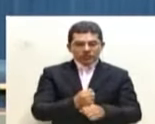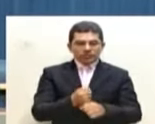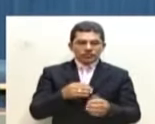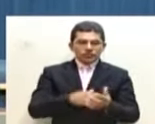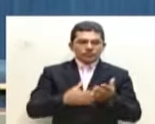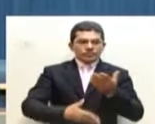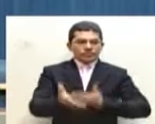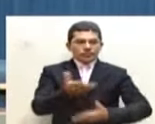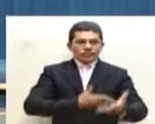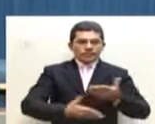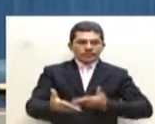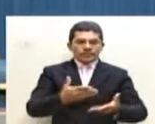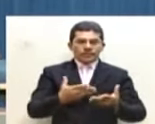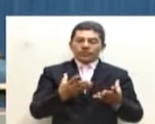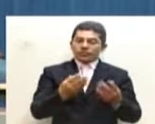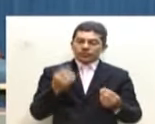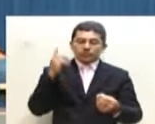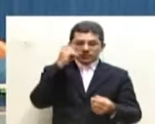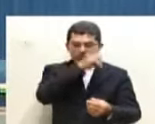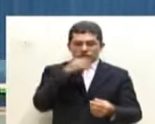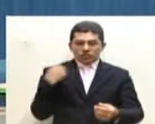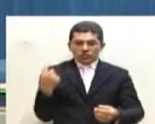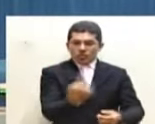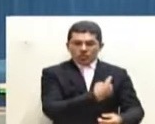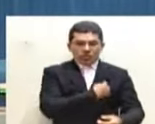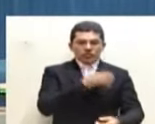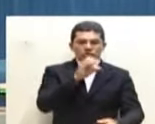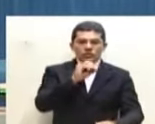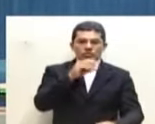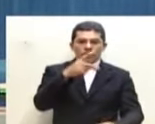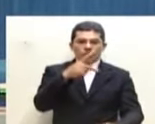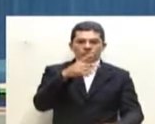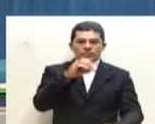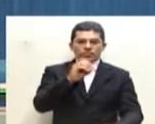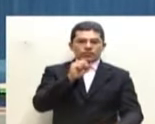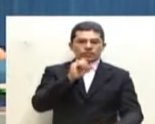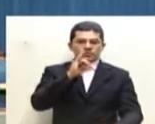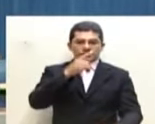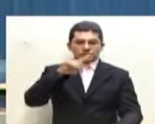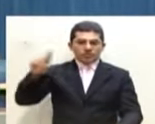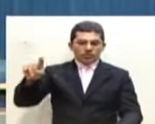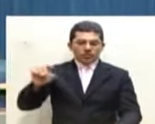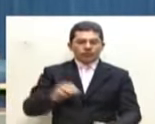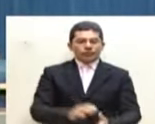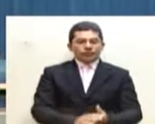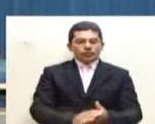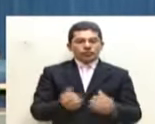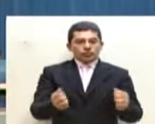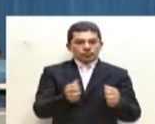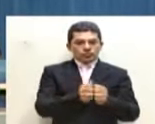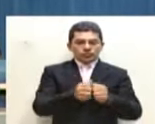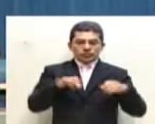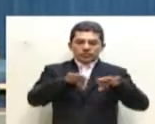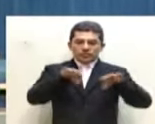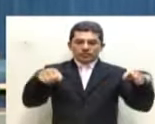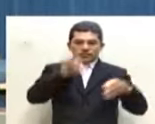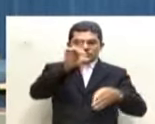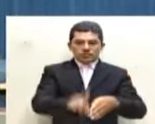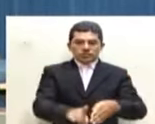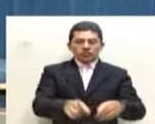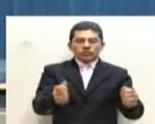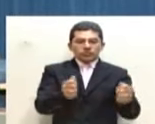relação bastante difícil, quando eu digo nós da oposição, com a mesa diretora, mas com a